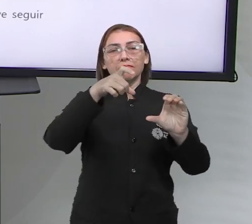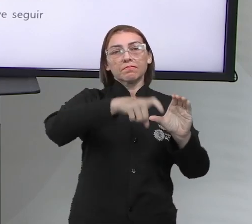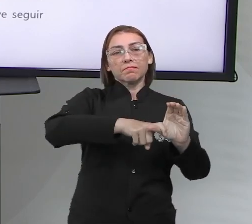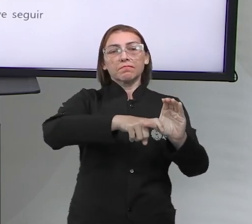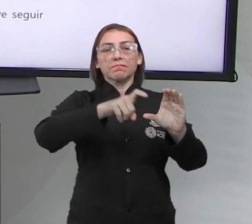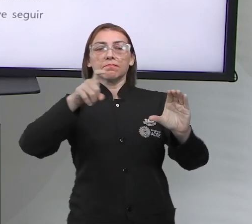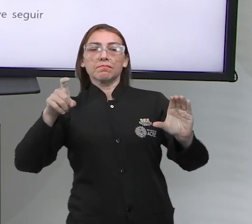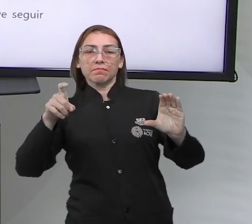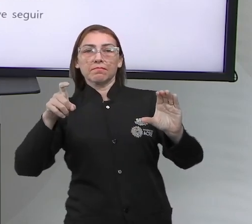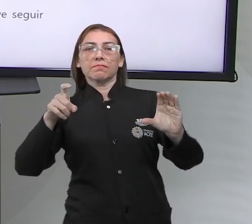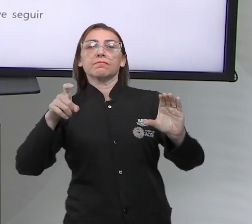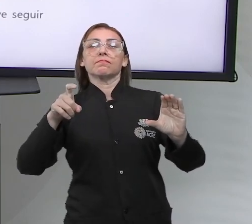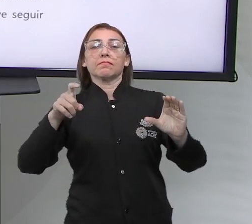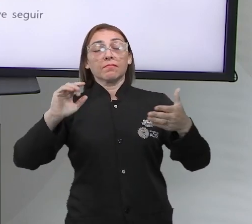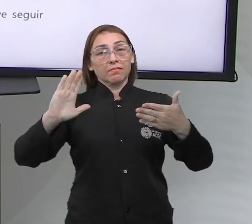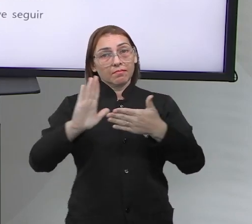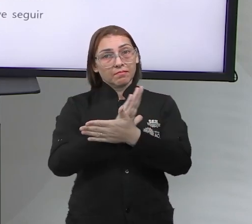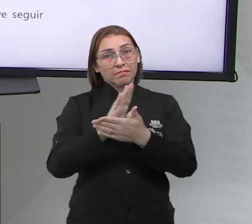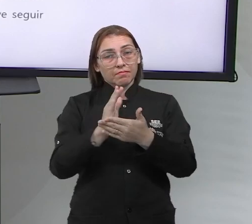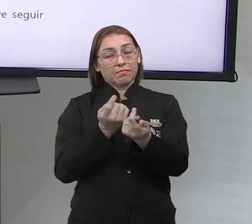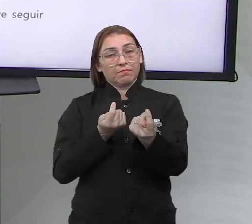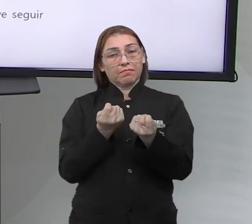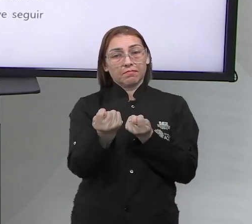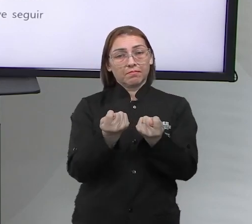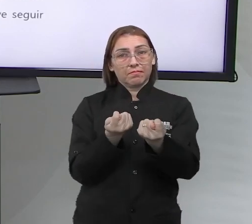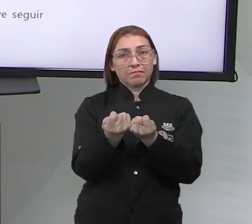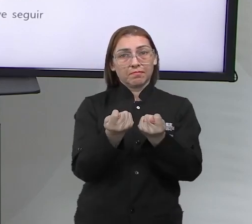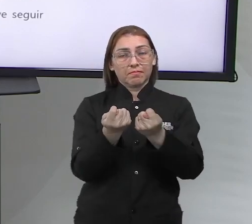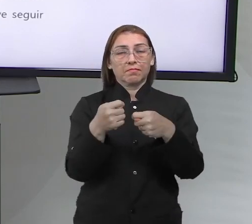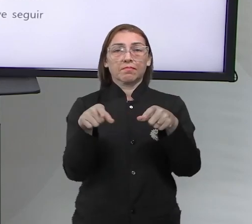interdependentes, que são autorreguladores,